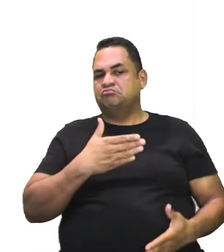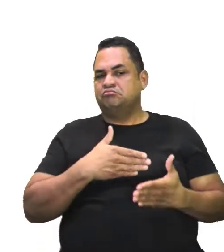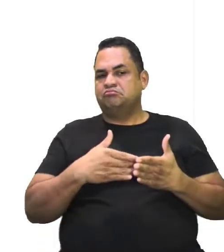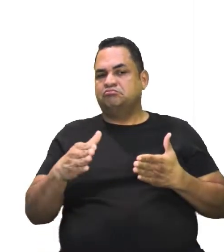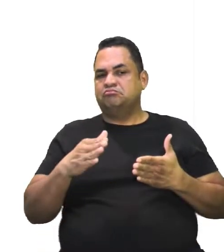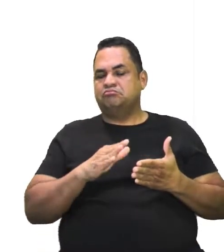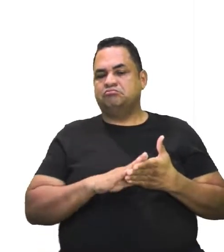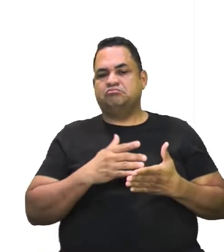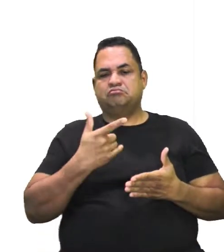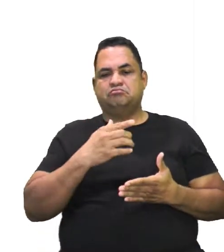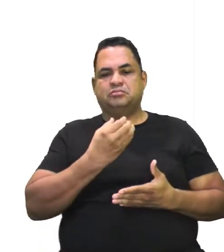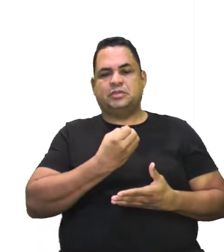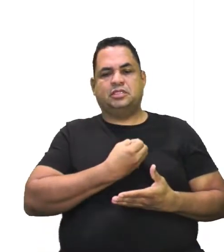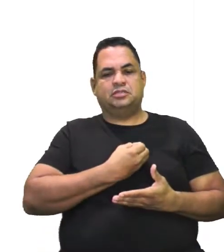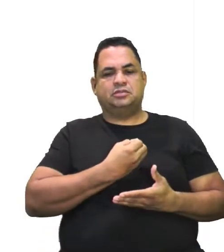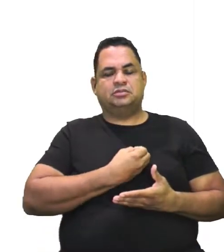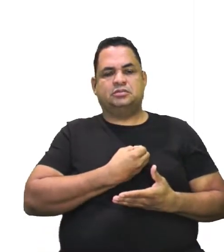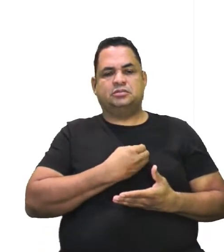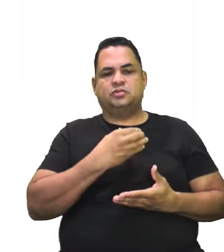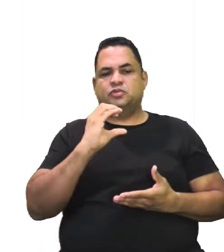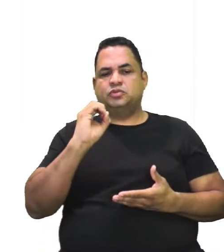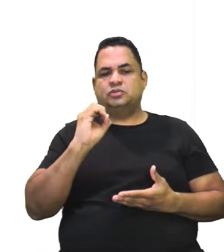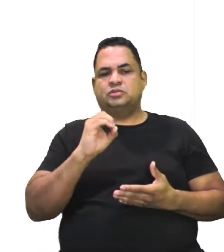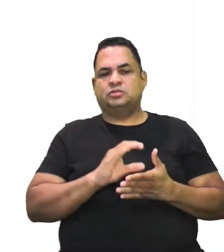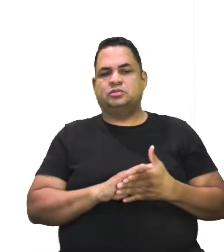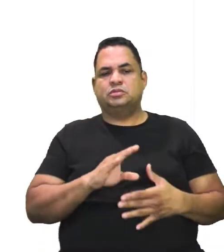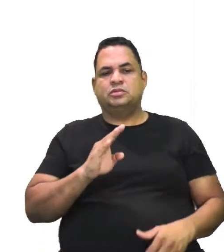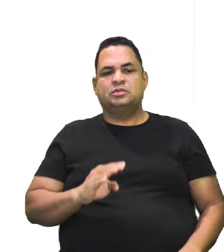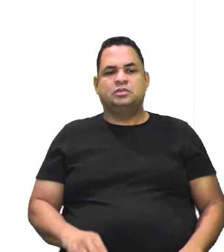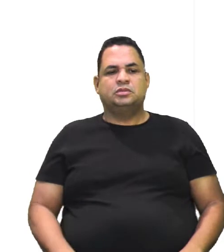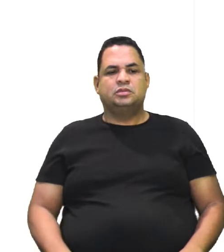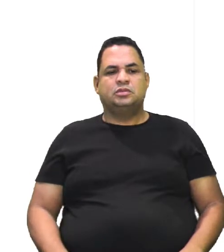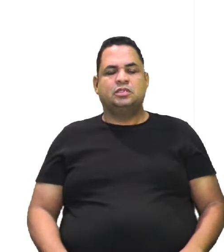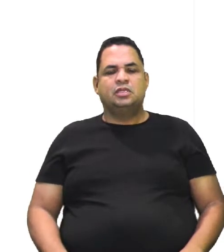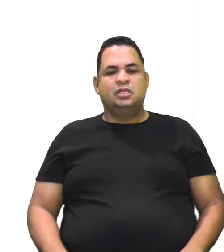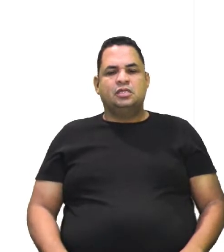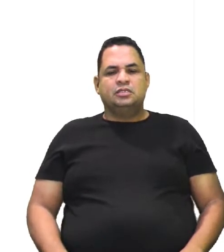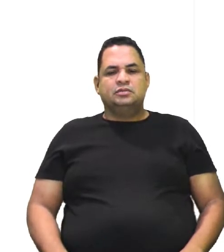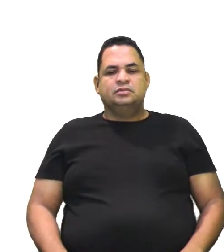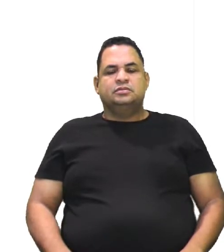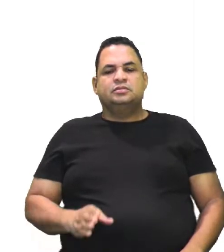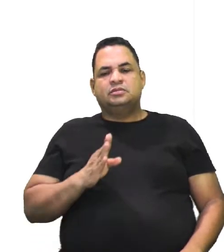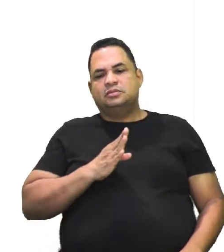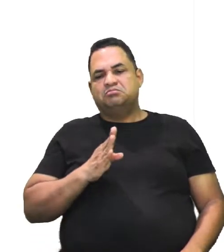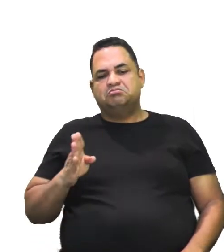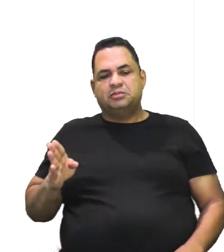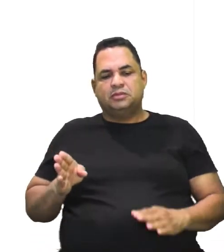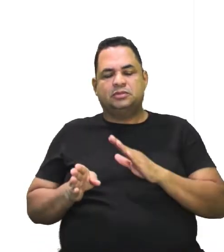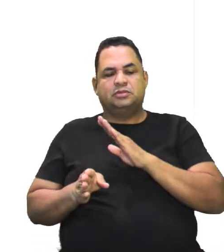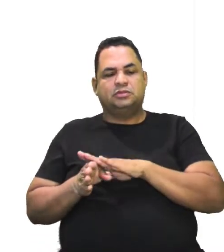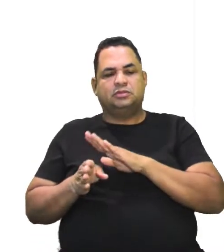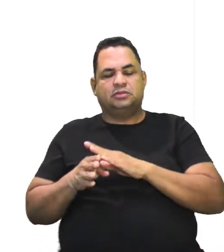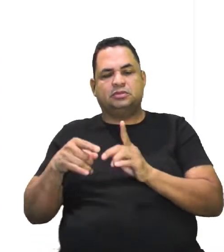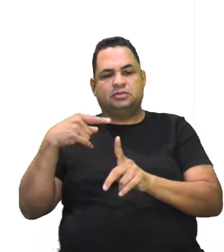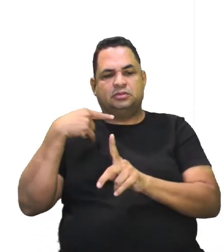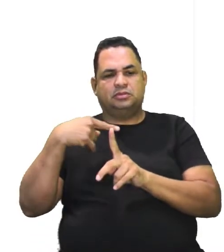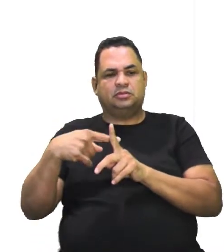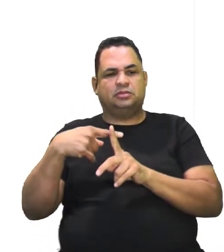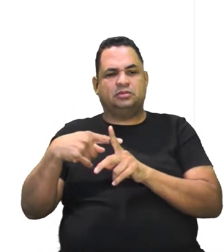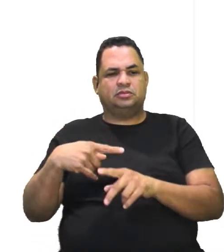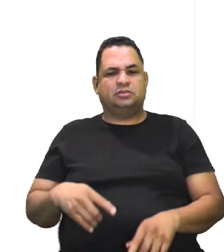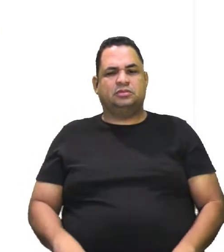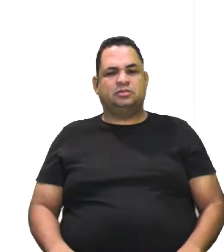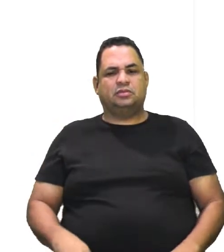tem valores de 0. Ou é a B ou C. E tem outro detalhe importante, né? Tá para a direita, então é positivo. Positivo